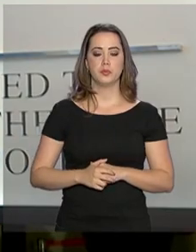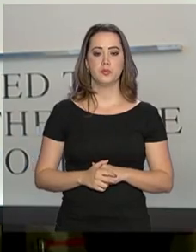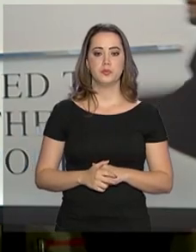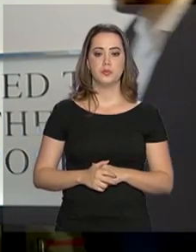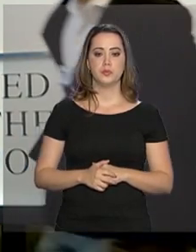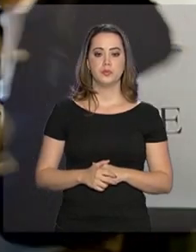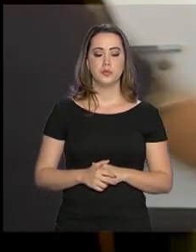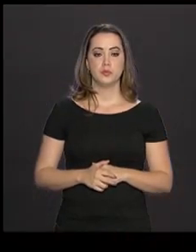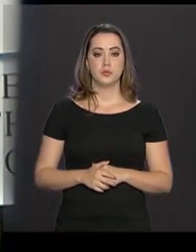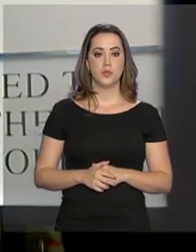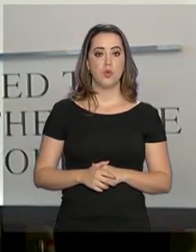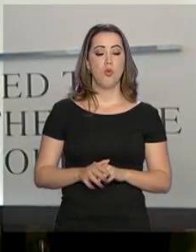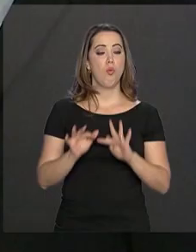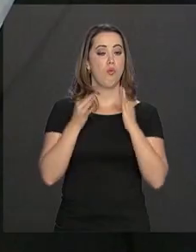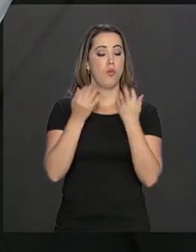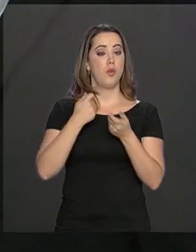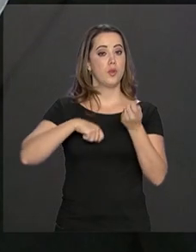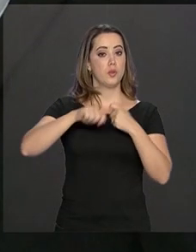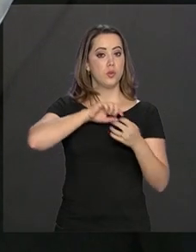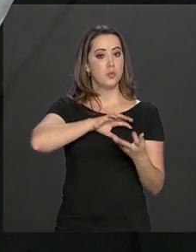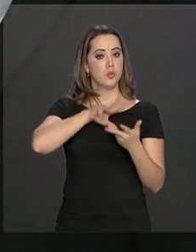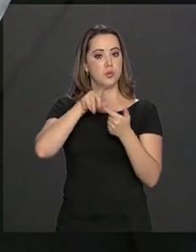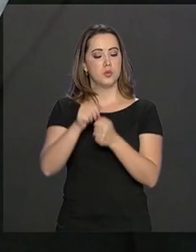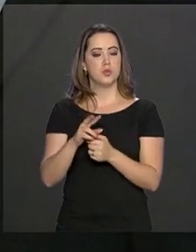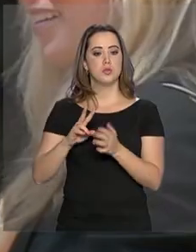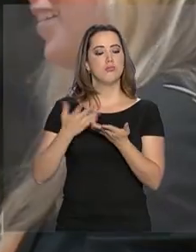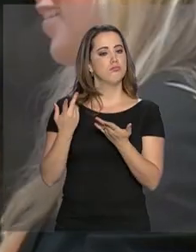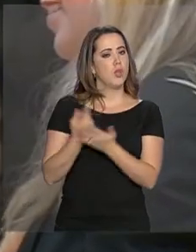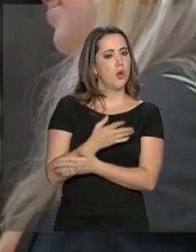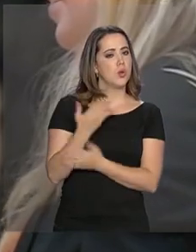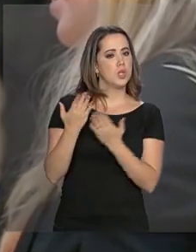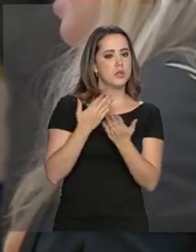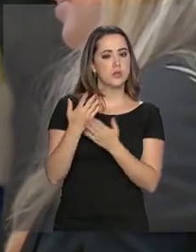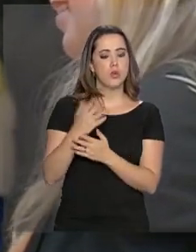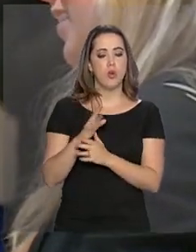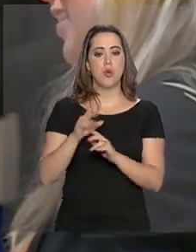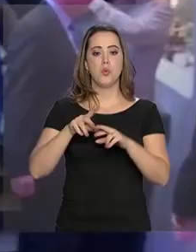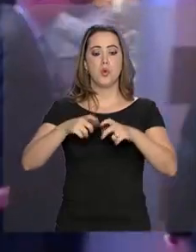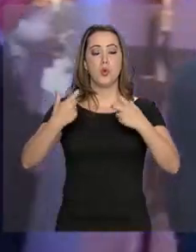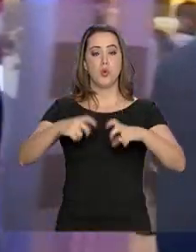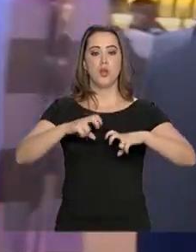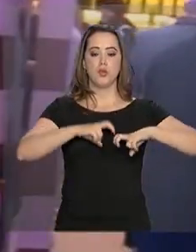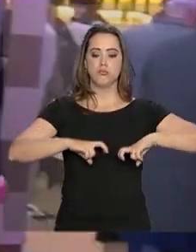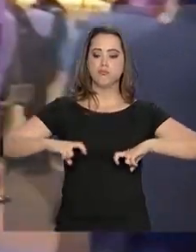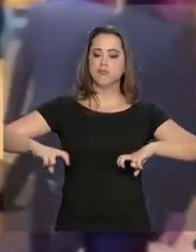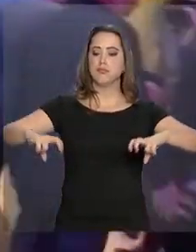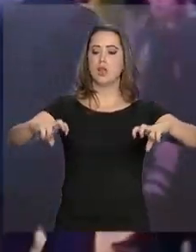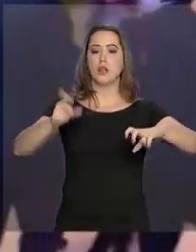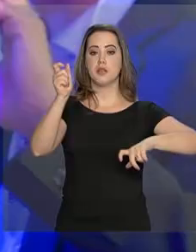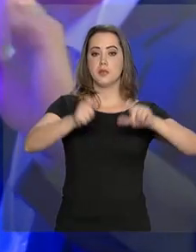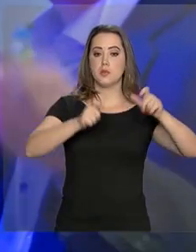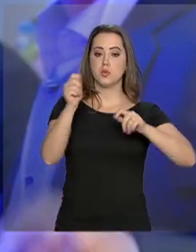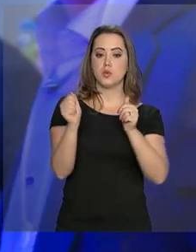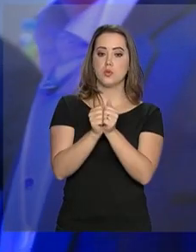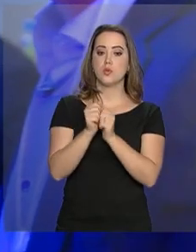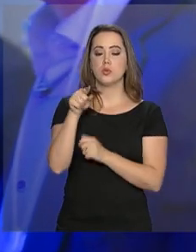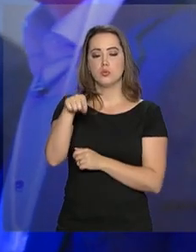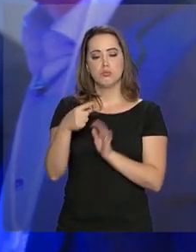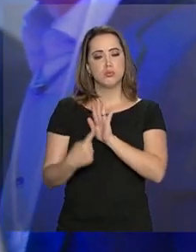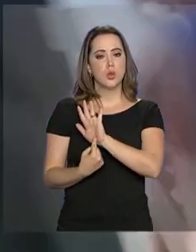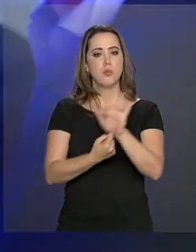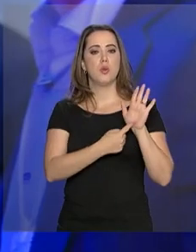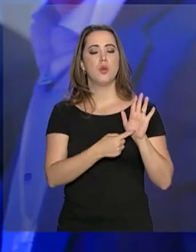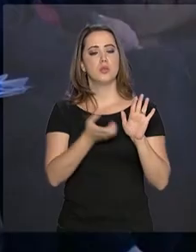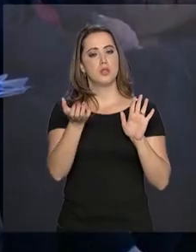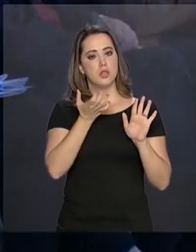o fórum econômico mundial funciona como se fosse uma grande mesa de negociação em que as partes se colocam interessadas em